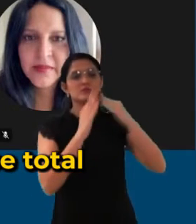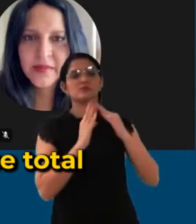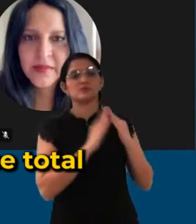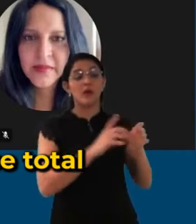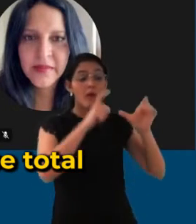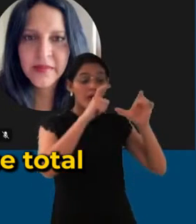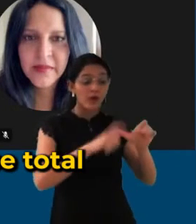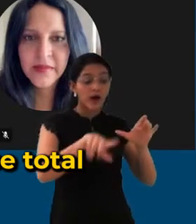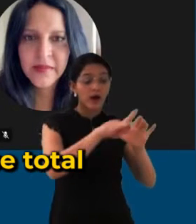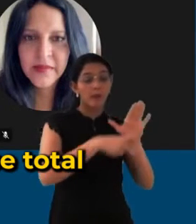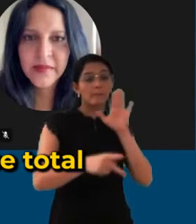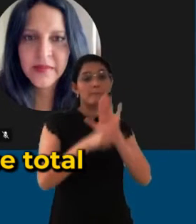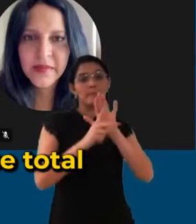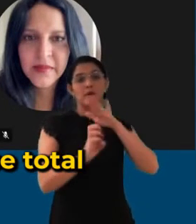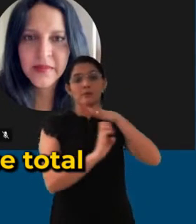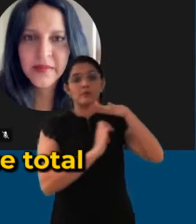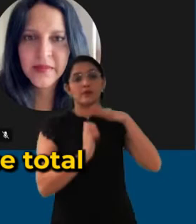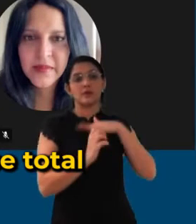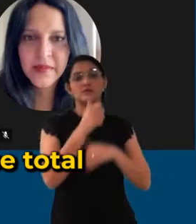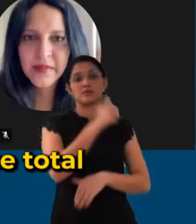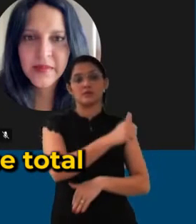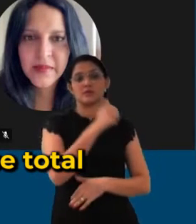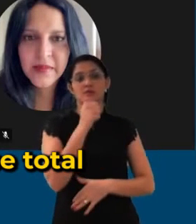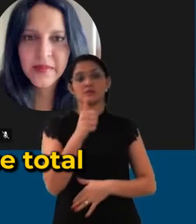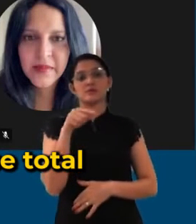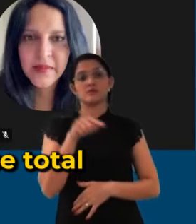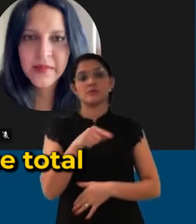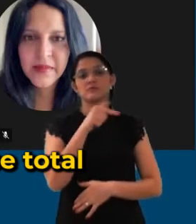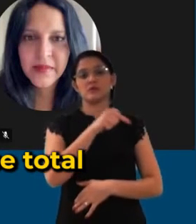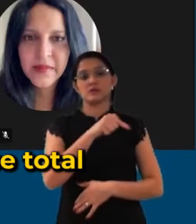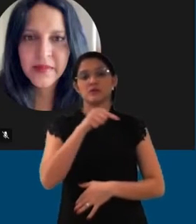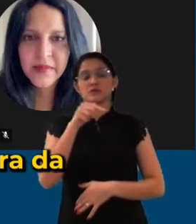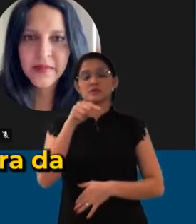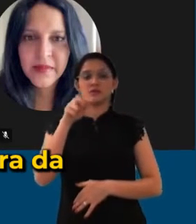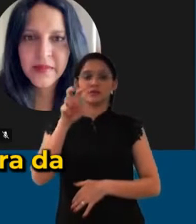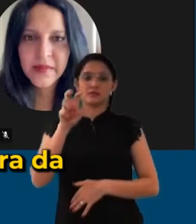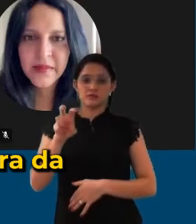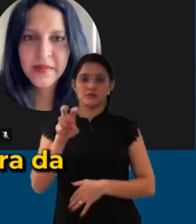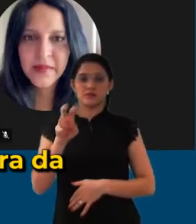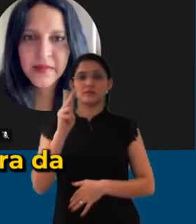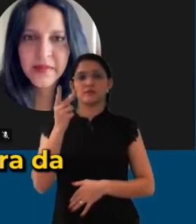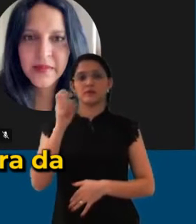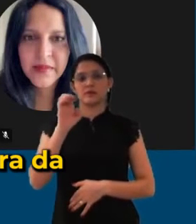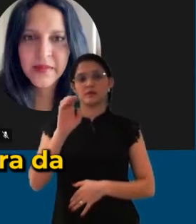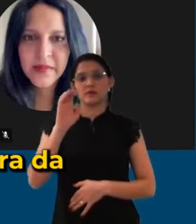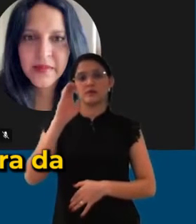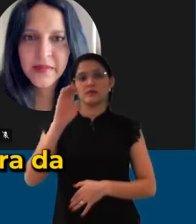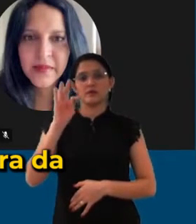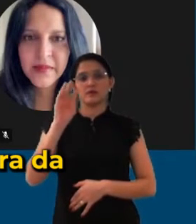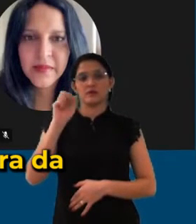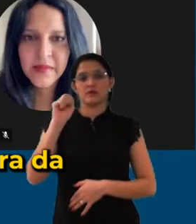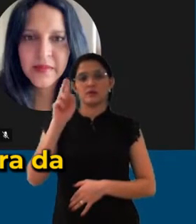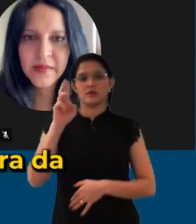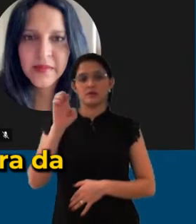isso que o último PRAD apresenta só esse total, de 11,75, dos quais